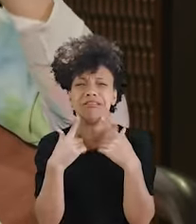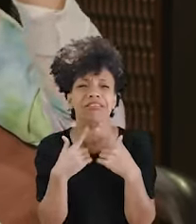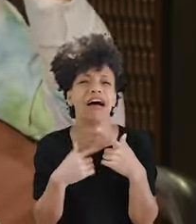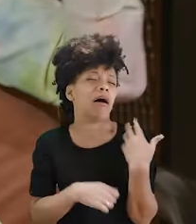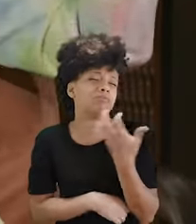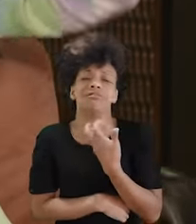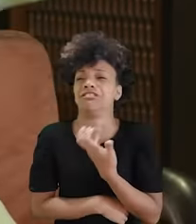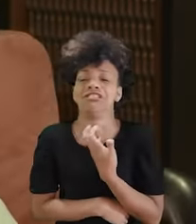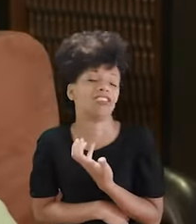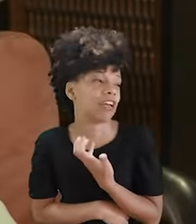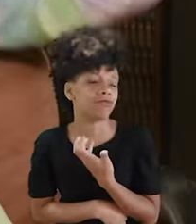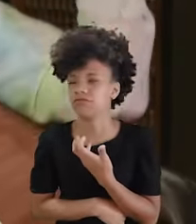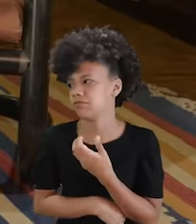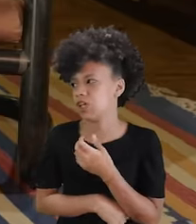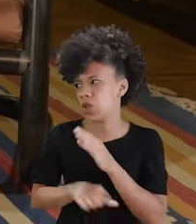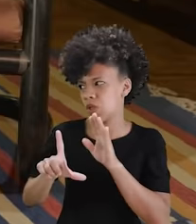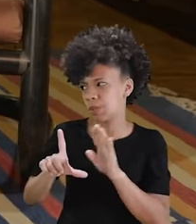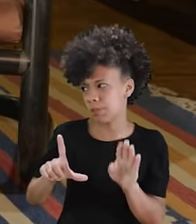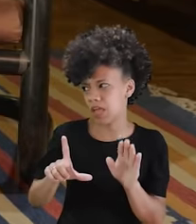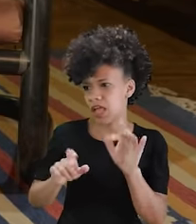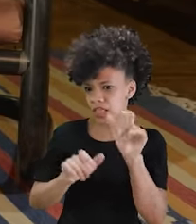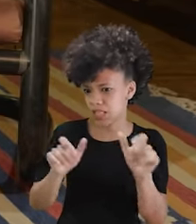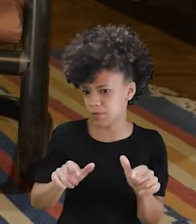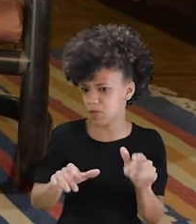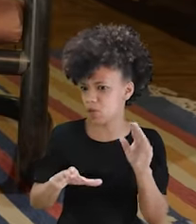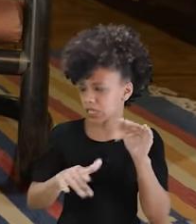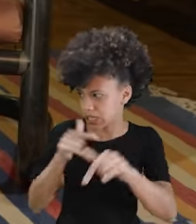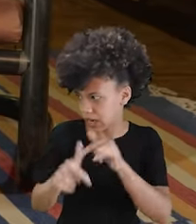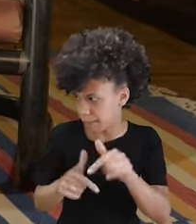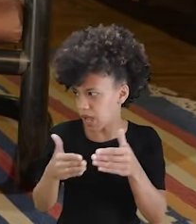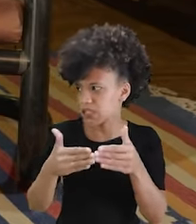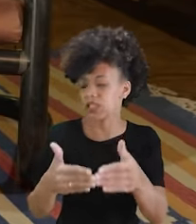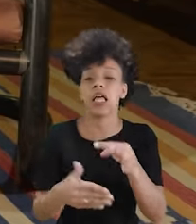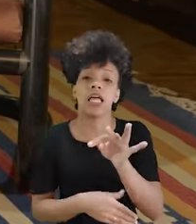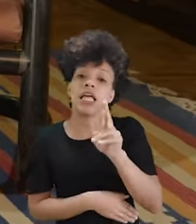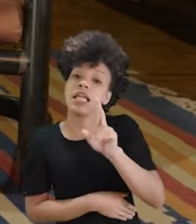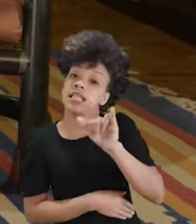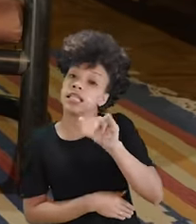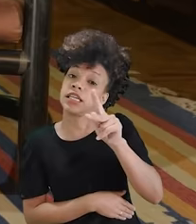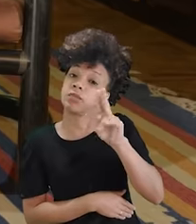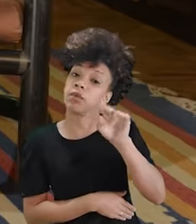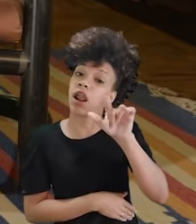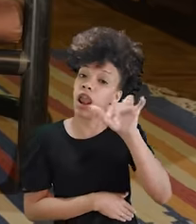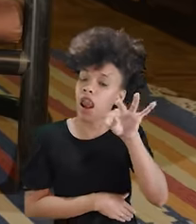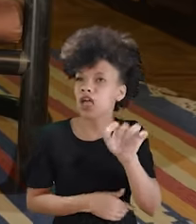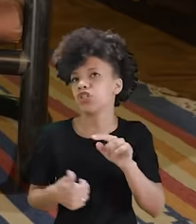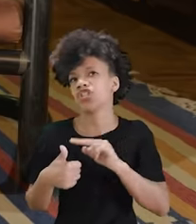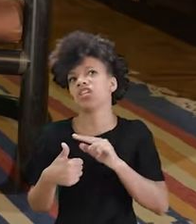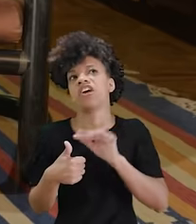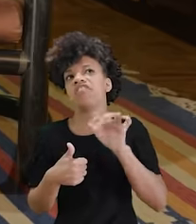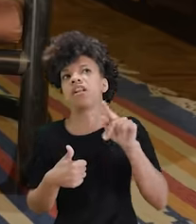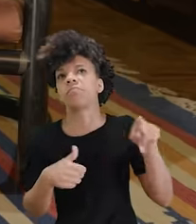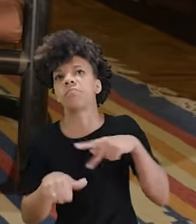mundo ela achou essa falando do Big Brother das pessoas que moram depois ele pula que tem que ser